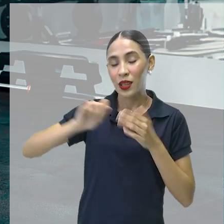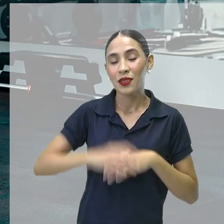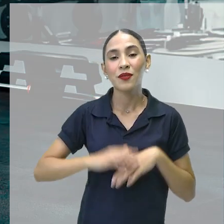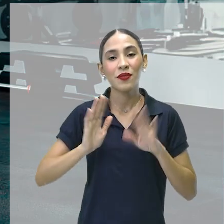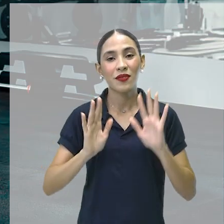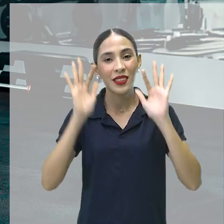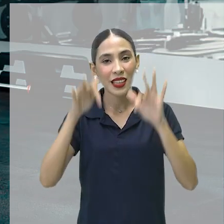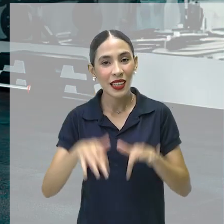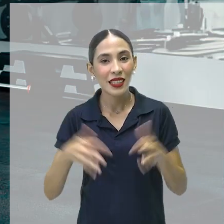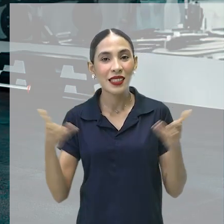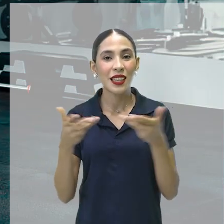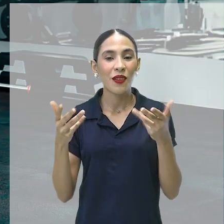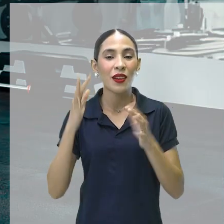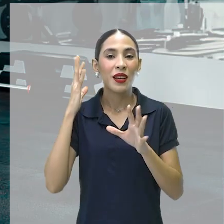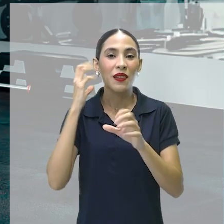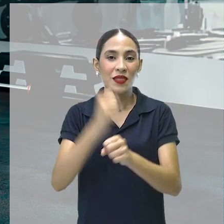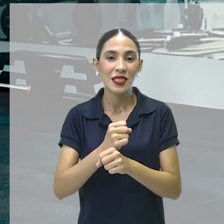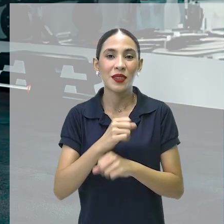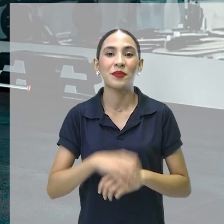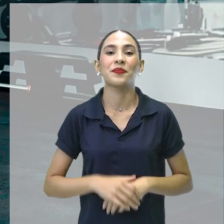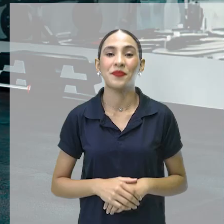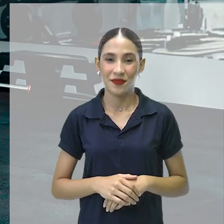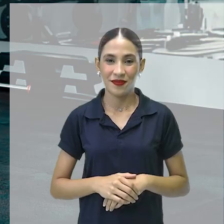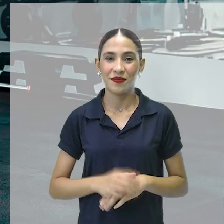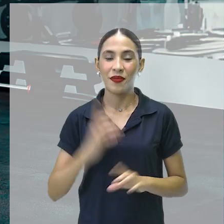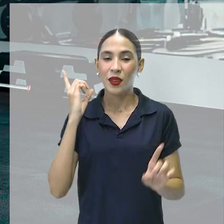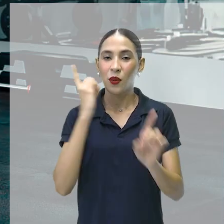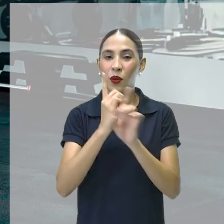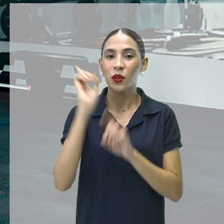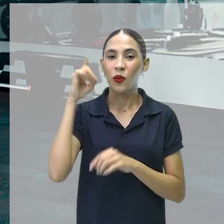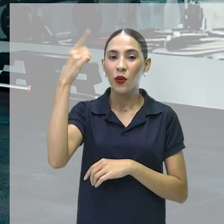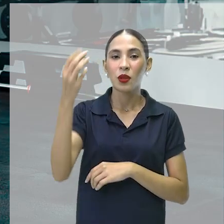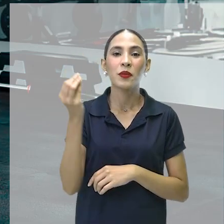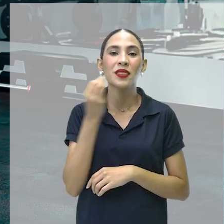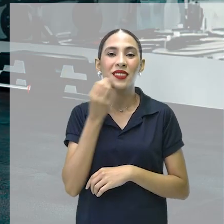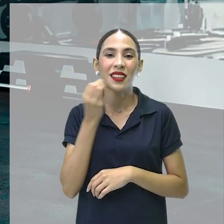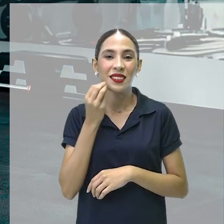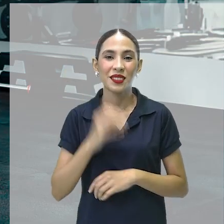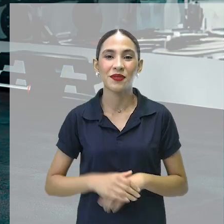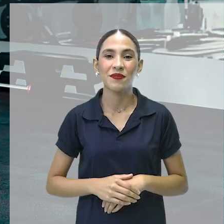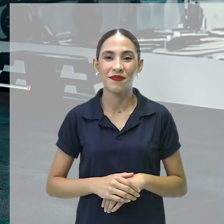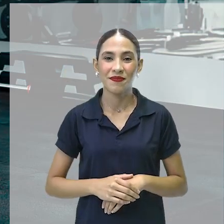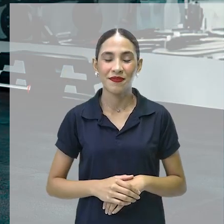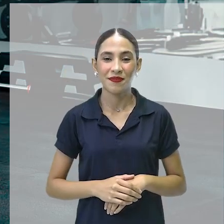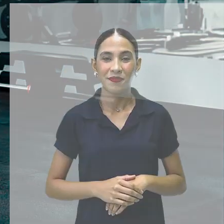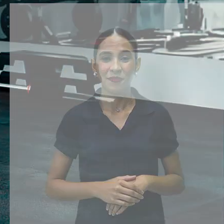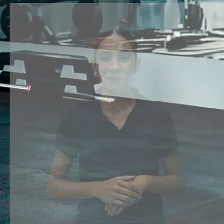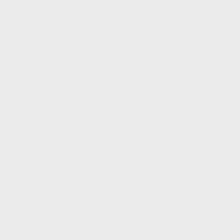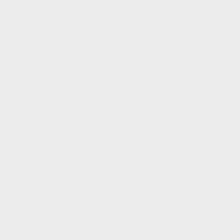gente finaliza a nossa revisão por aqui e a gente se encontra numa próxima oportunidade.